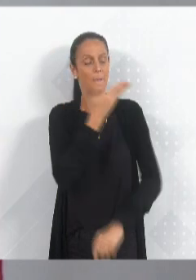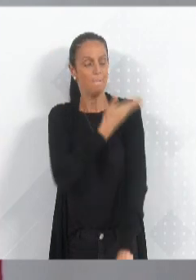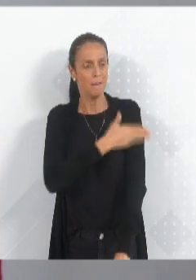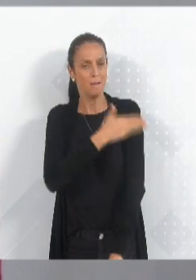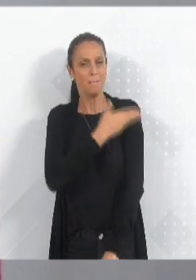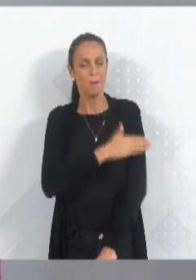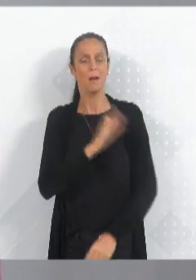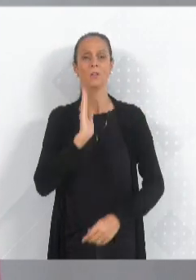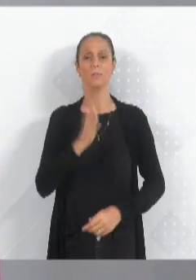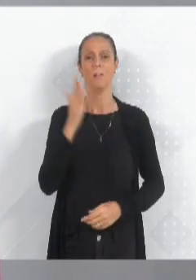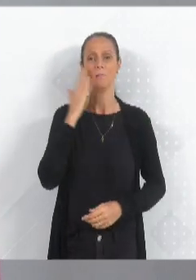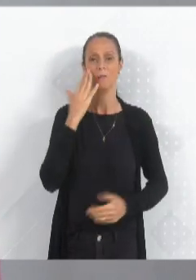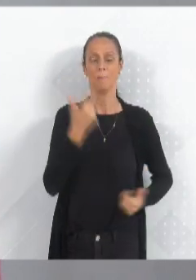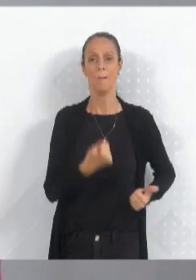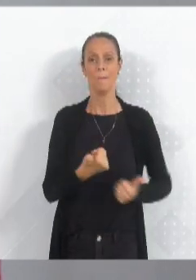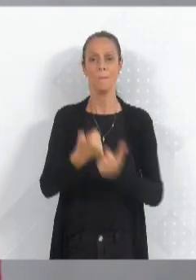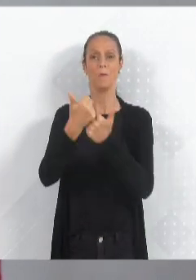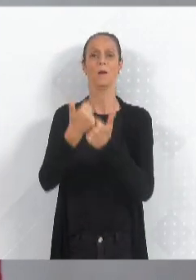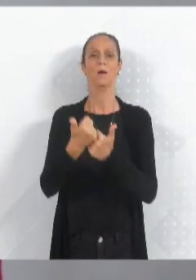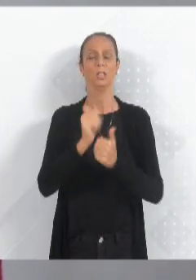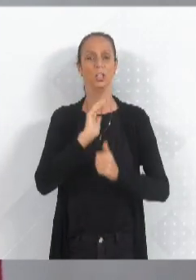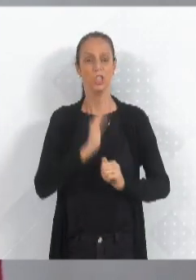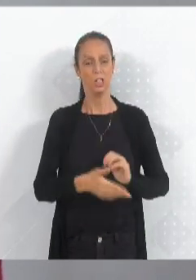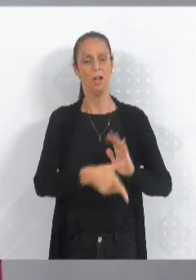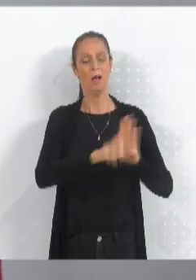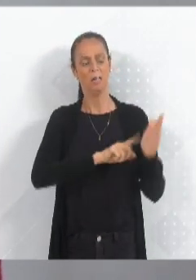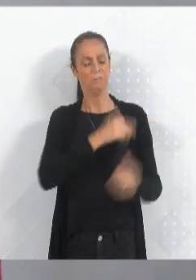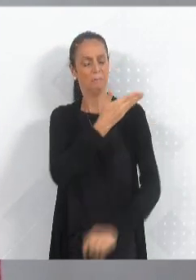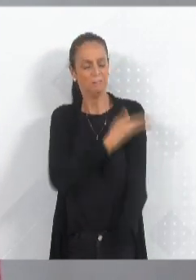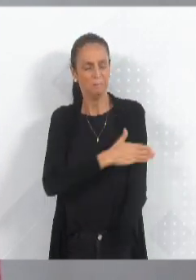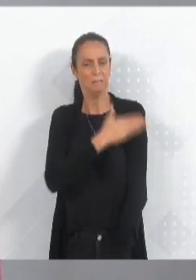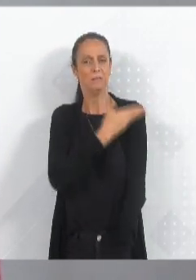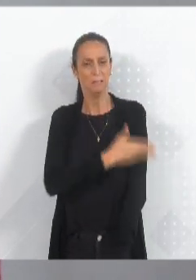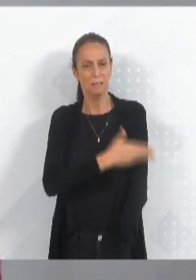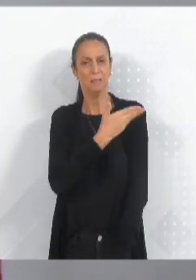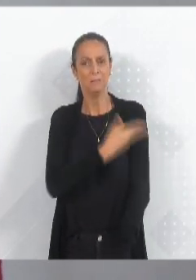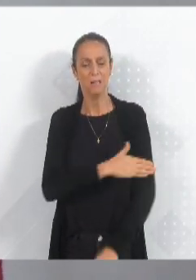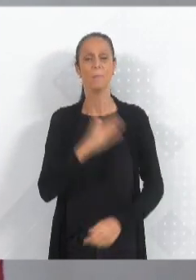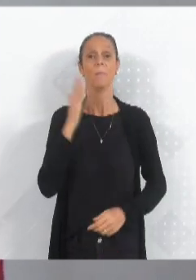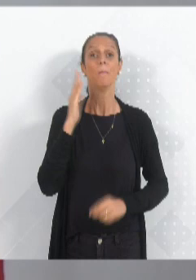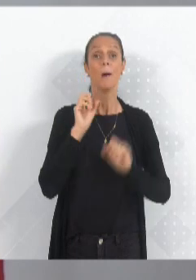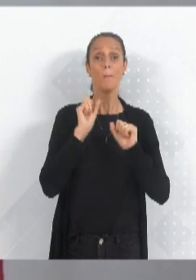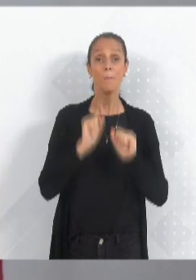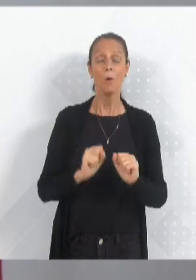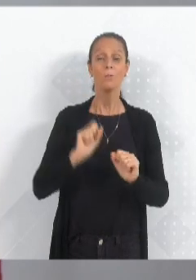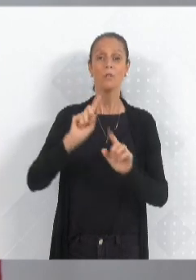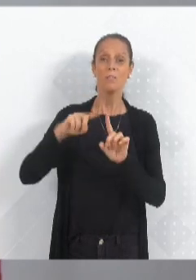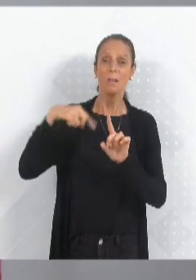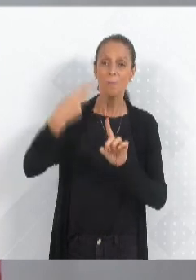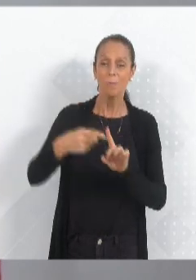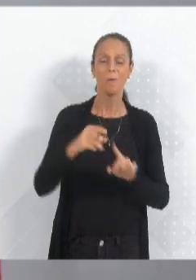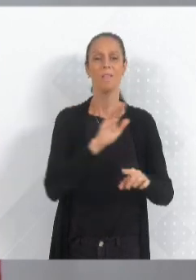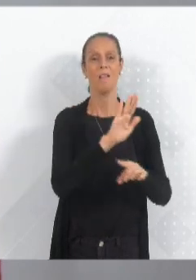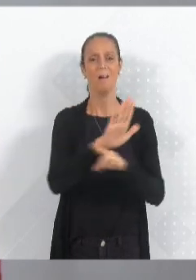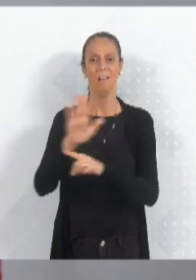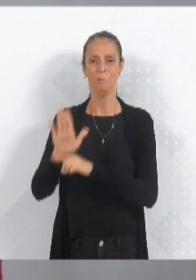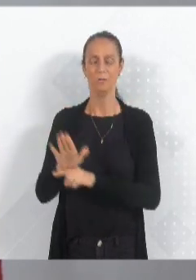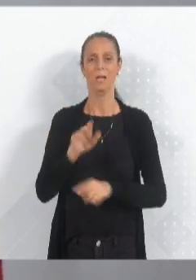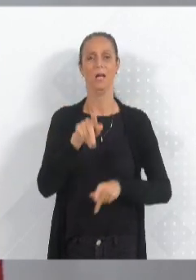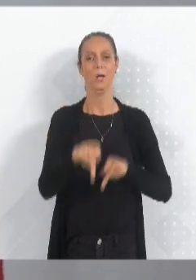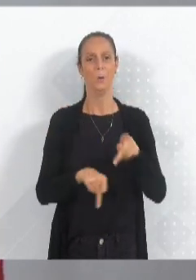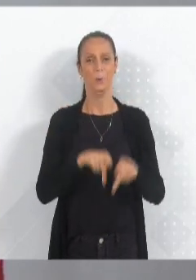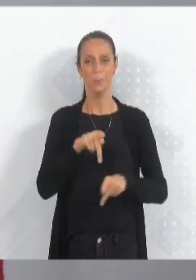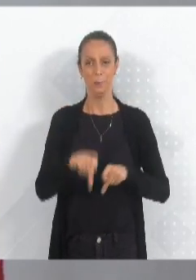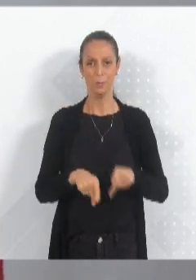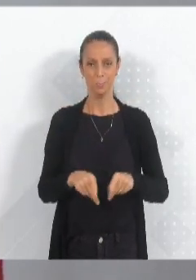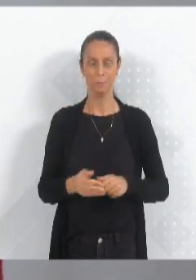material com toda sua logística treinada adestrada e voltada aí para bem servir a população eu tenho determinado